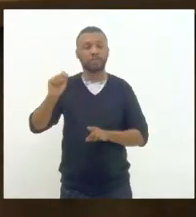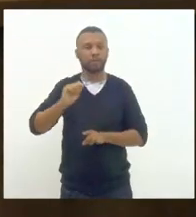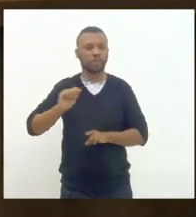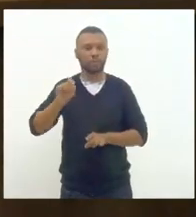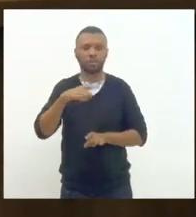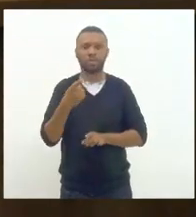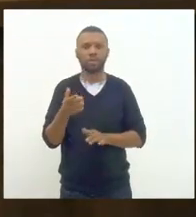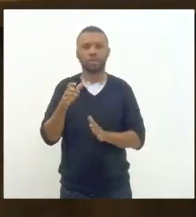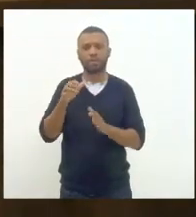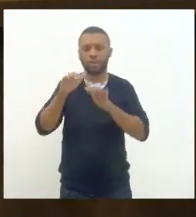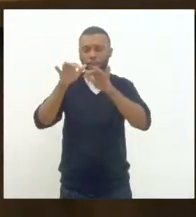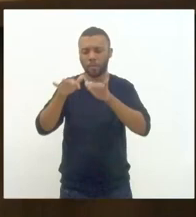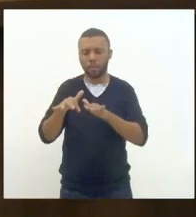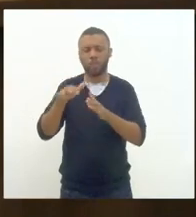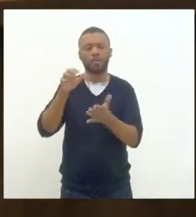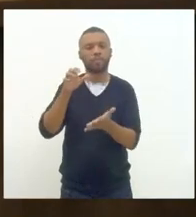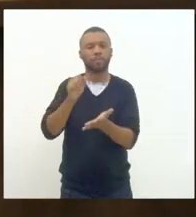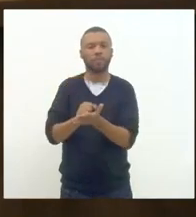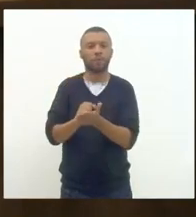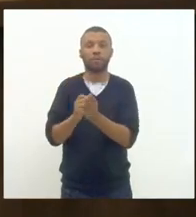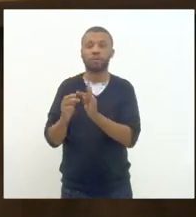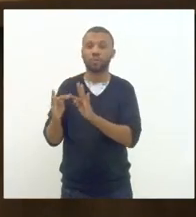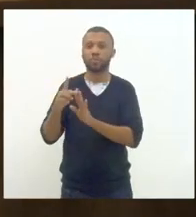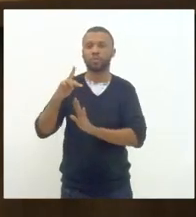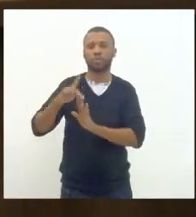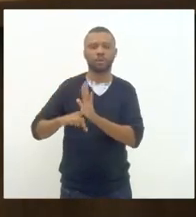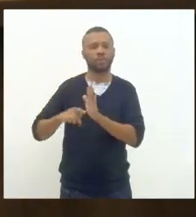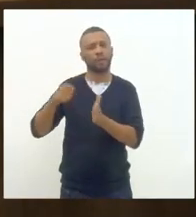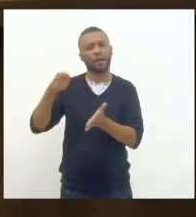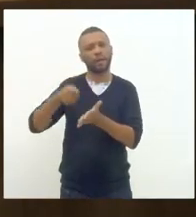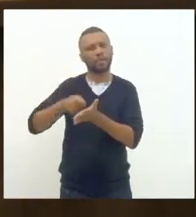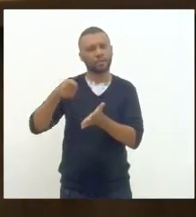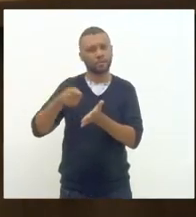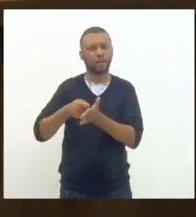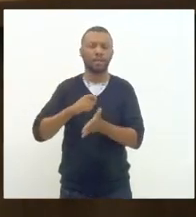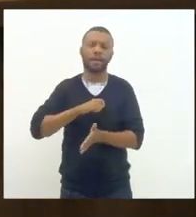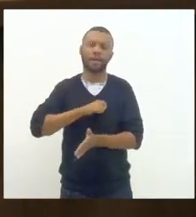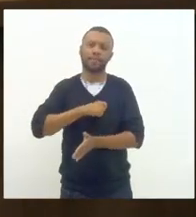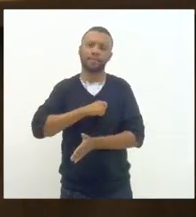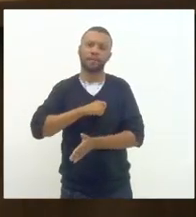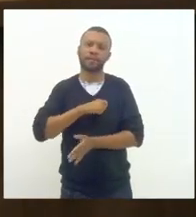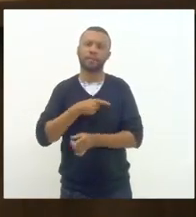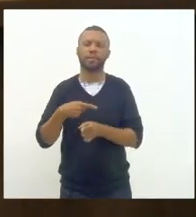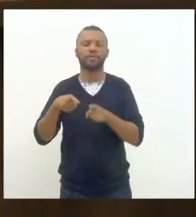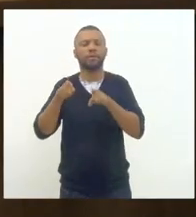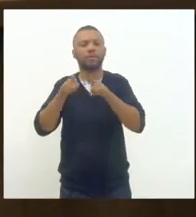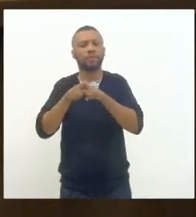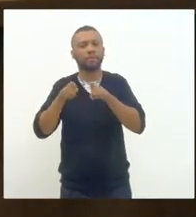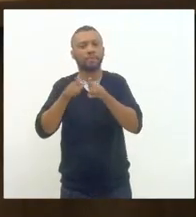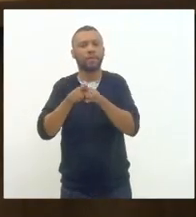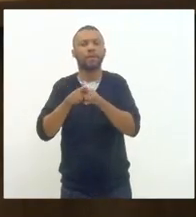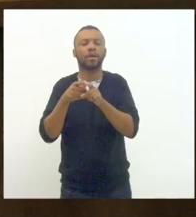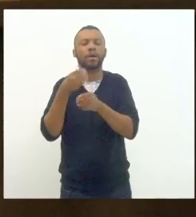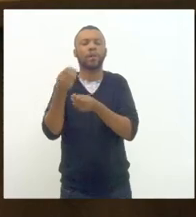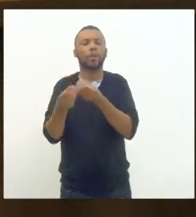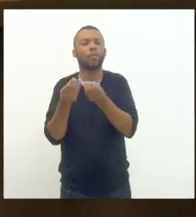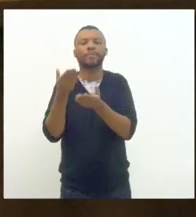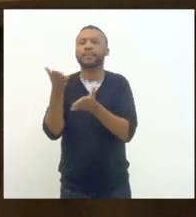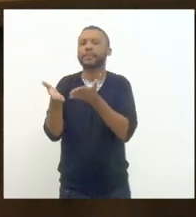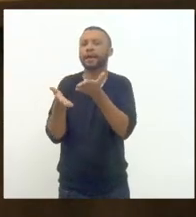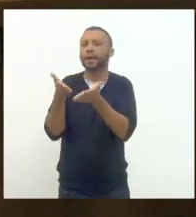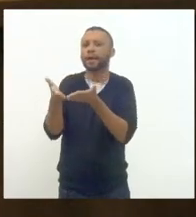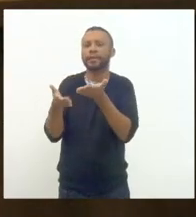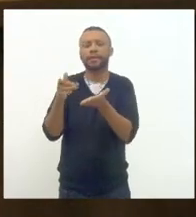aqui todos os projetos para enrijecer a fiscalização e também a forma de tratamento